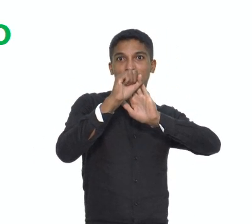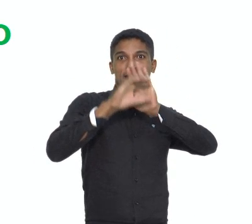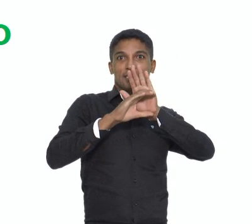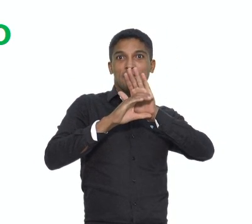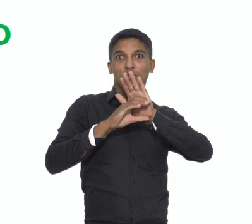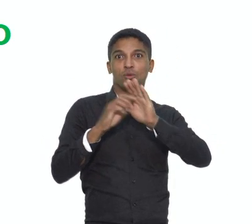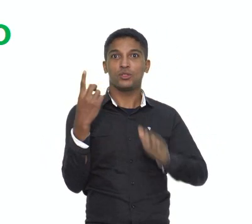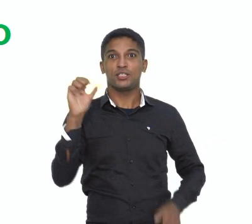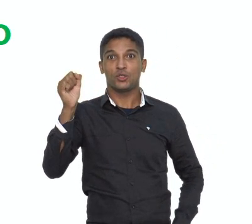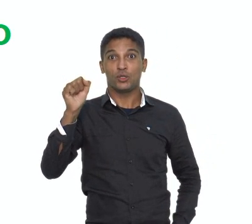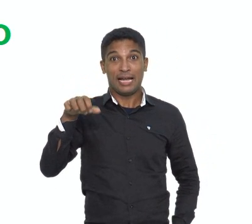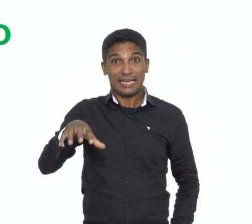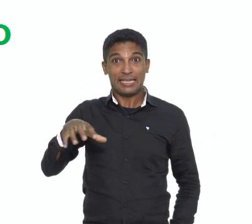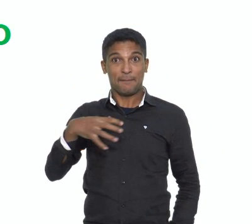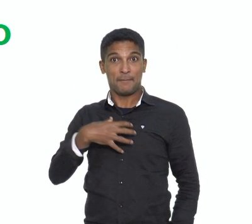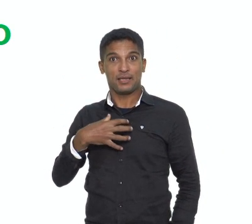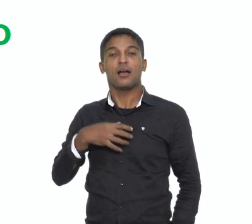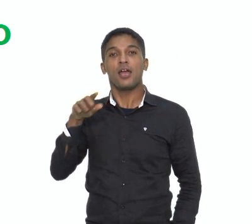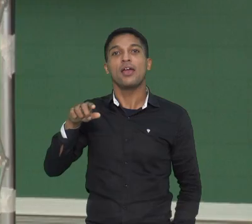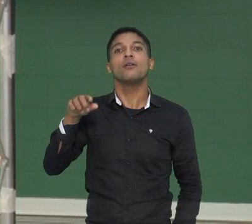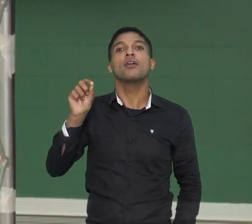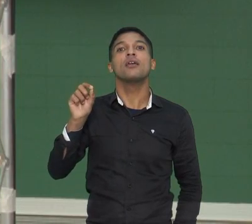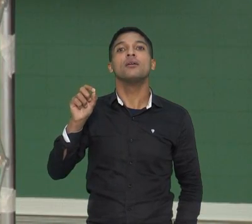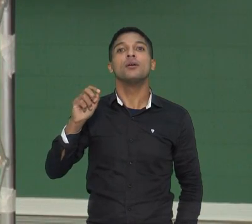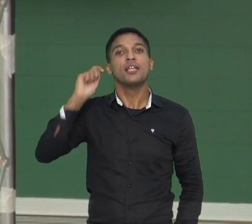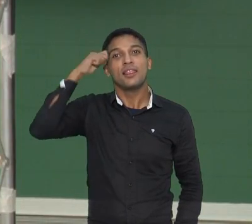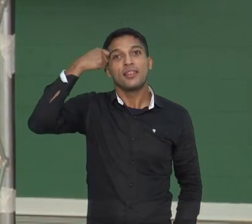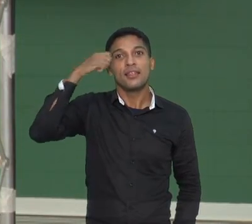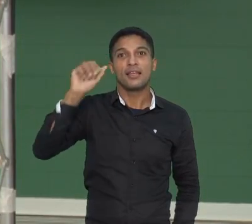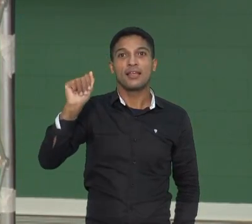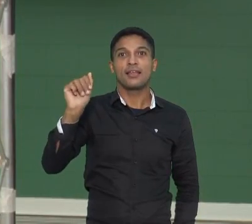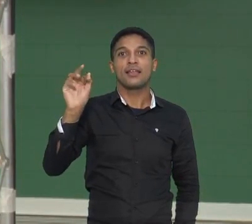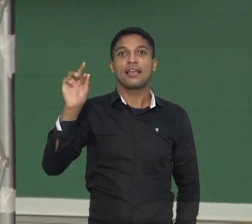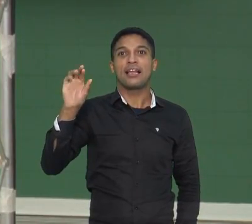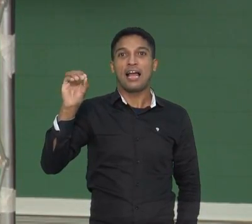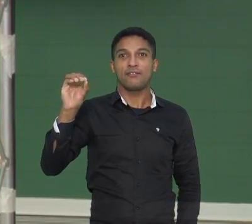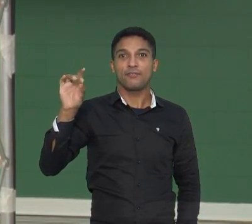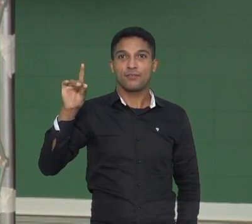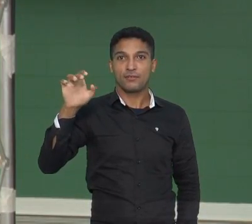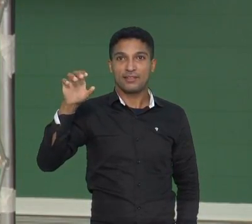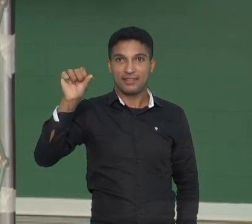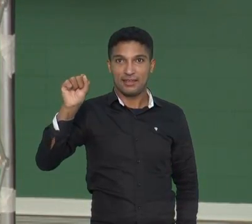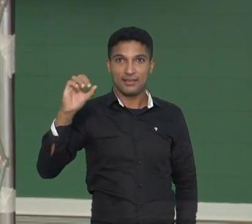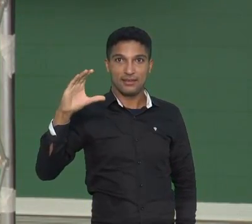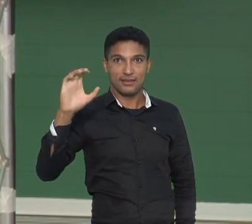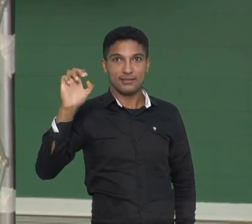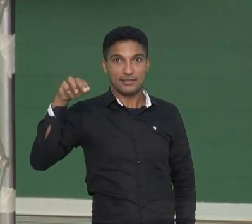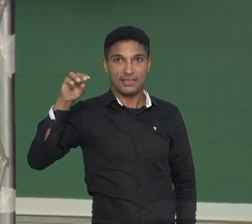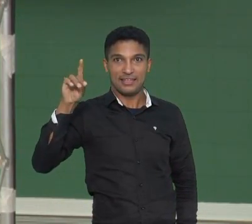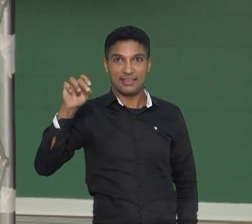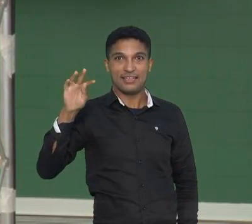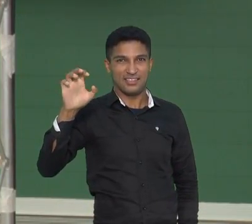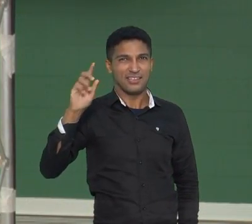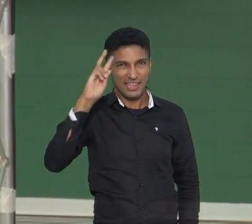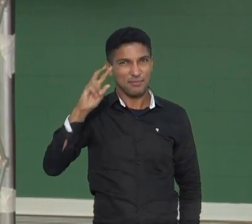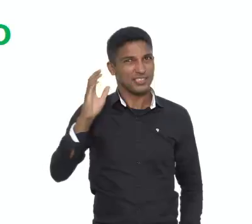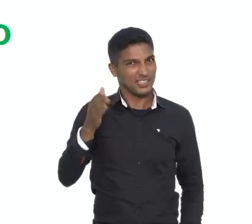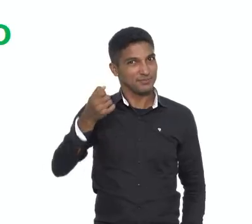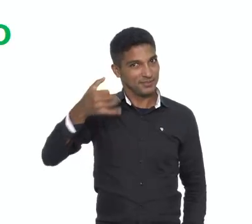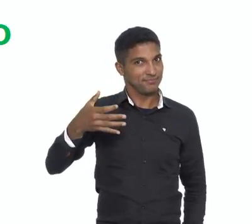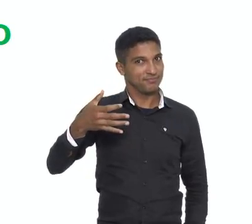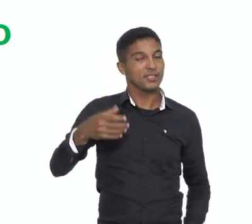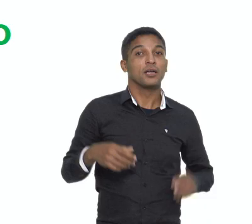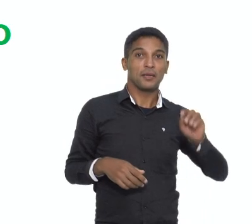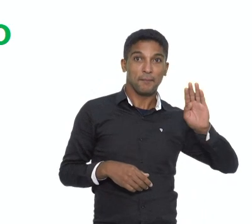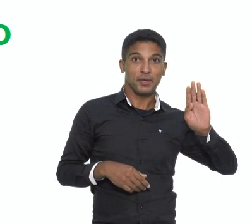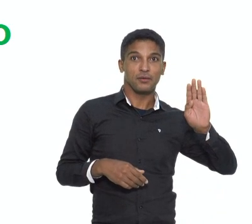era afrodescendente. Fácil, né? Nós comentamos aqui bem no início da aula e reforçamos durante a aula. E B, os